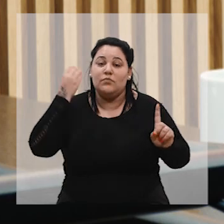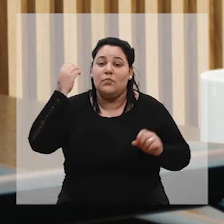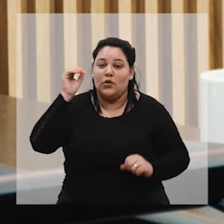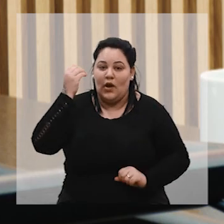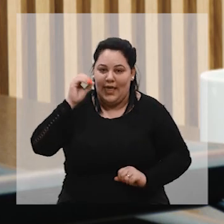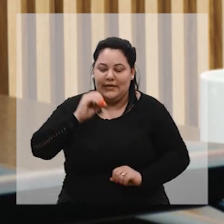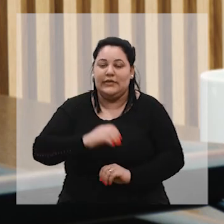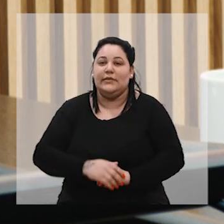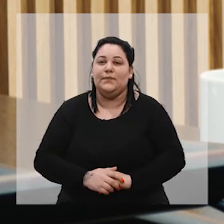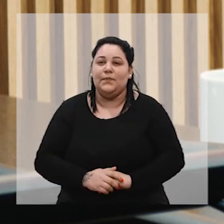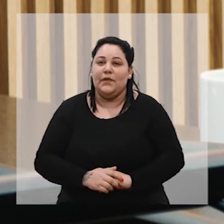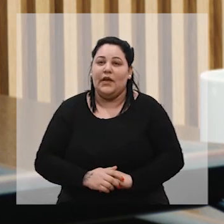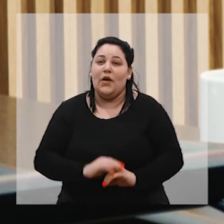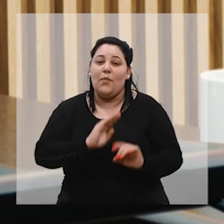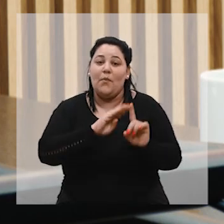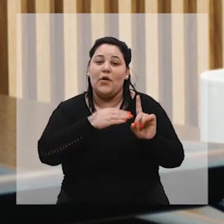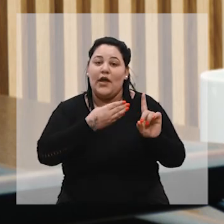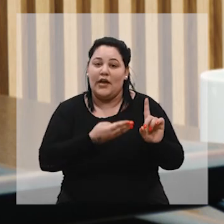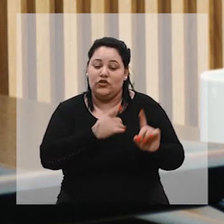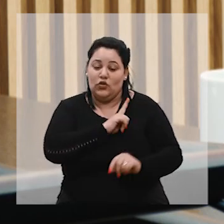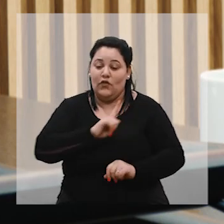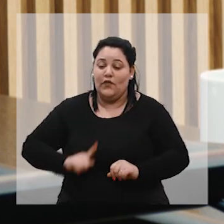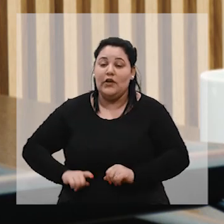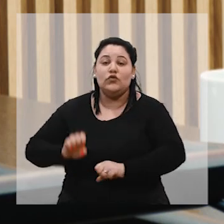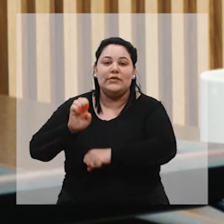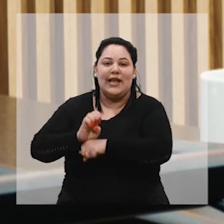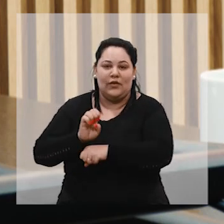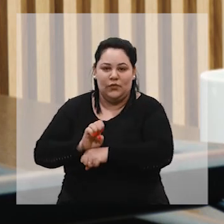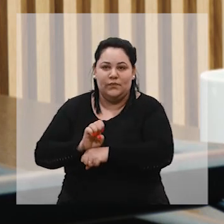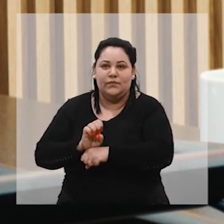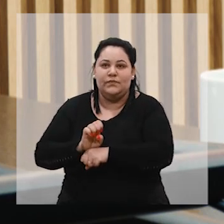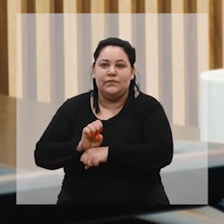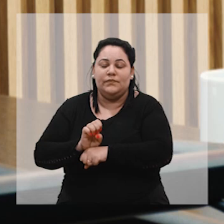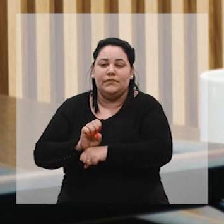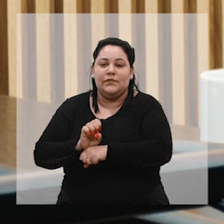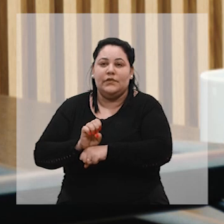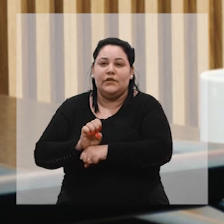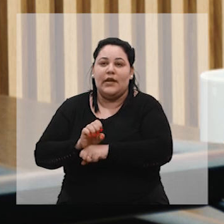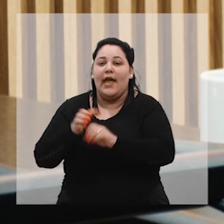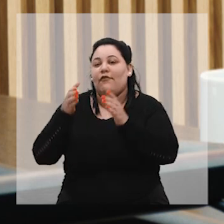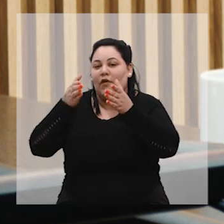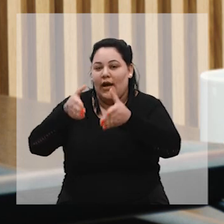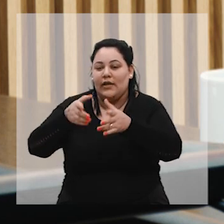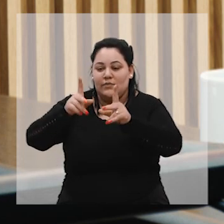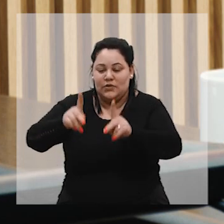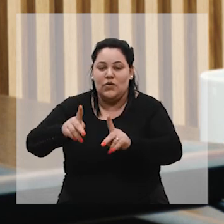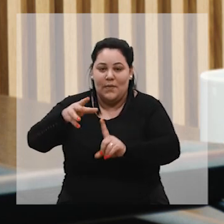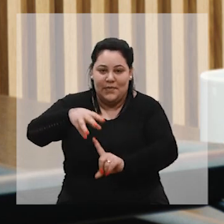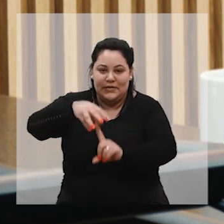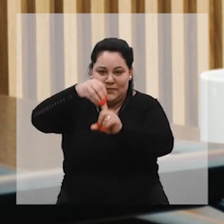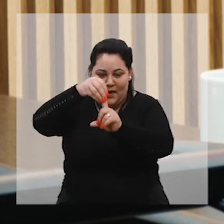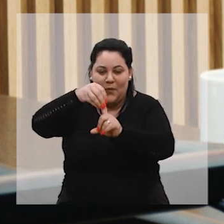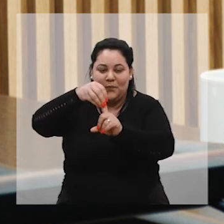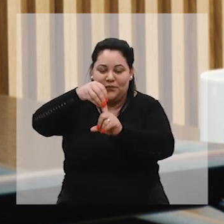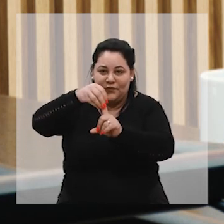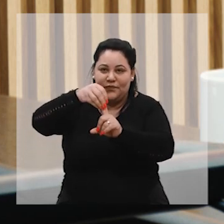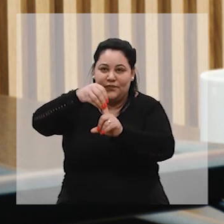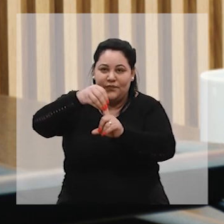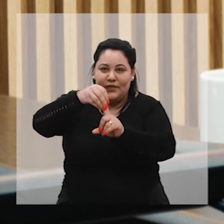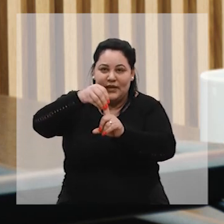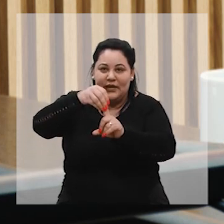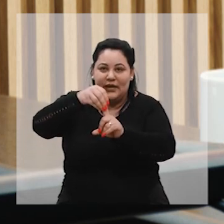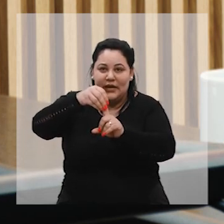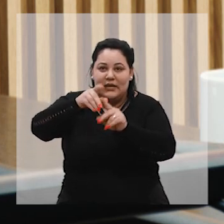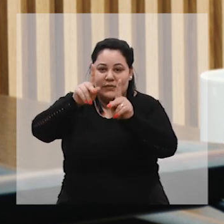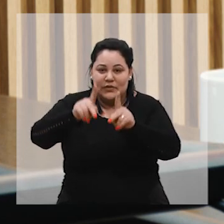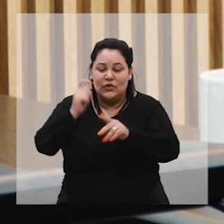verdade, em Porto Alegre. Uma homenagem do governo do estado, que é dedicada aos destaques para